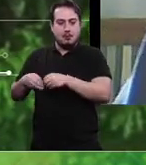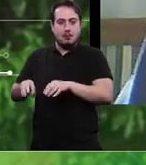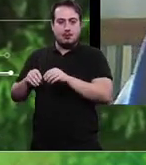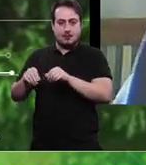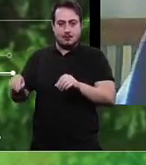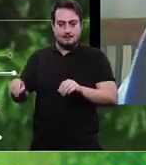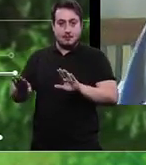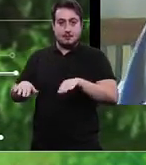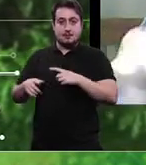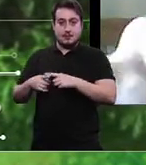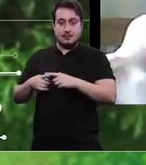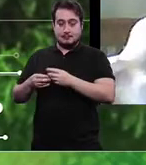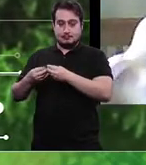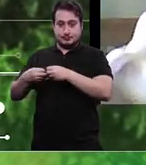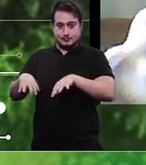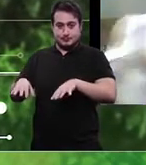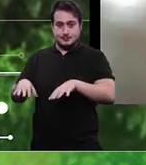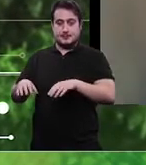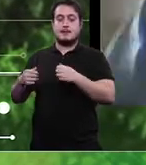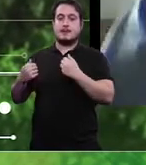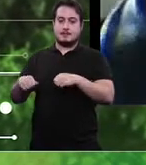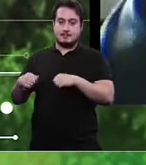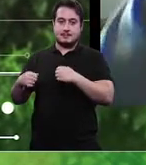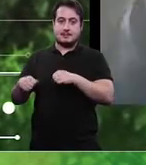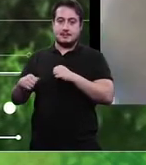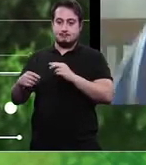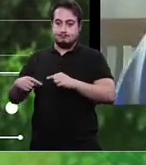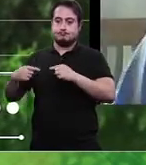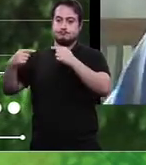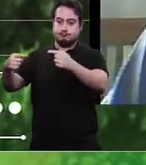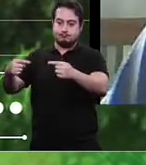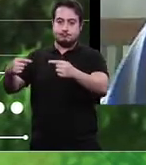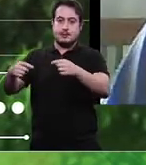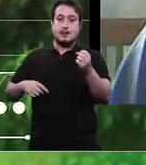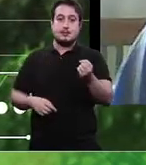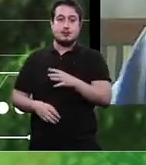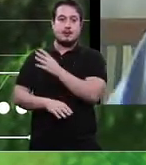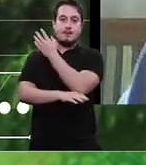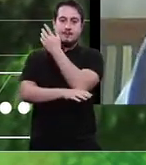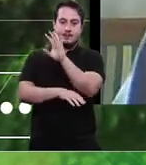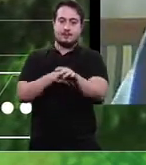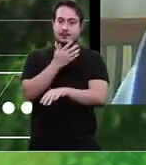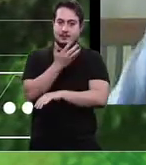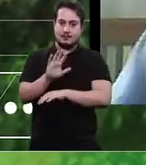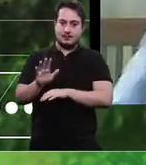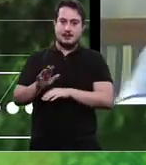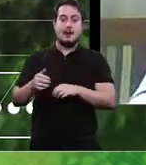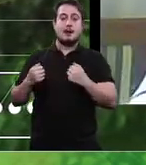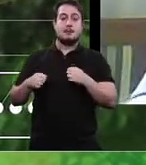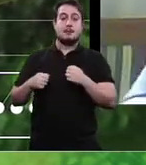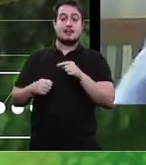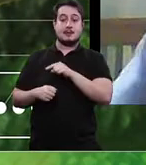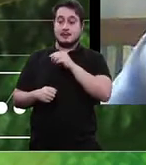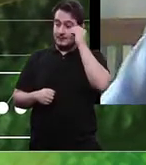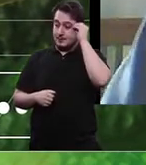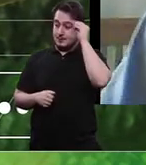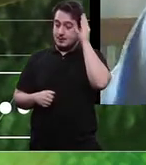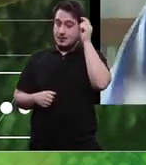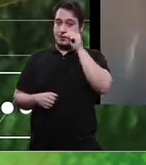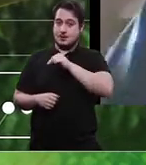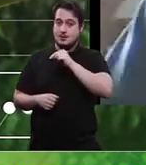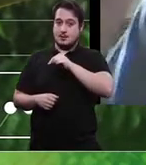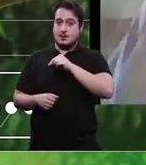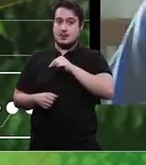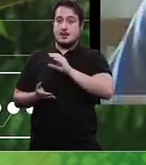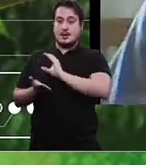ele degradar esse solo, ele necessariamente vai avançar sobre novas florestas. A gente precisa levar conhecimento,